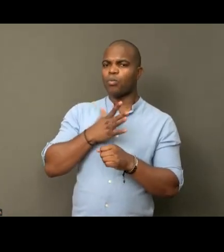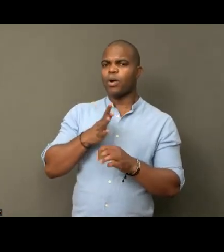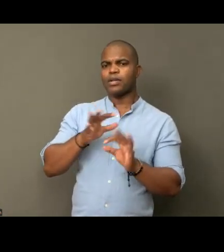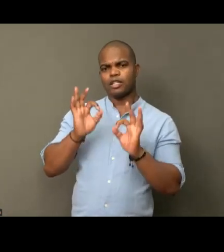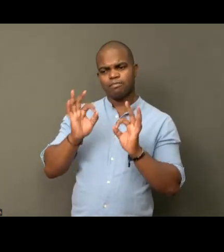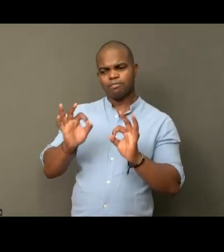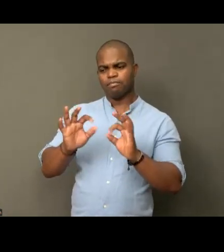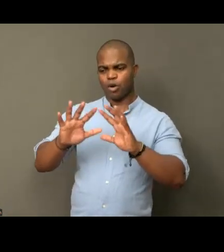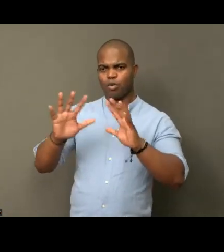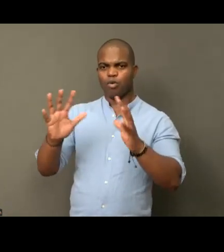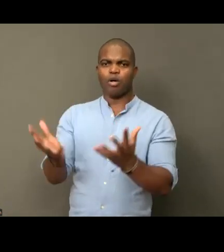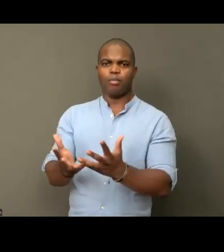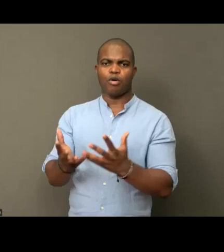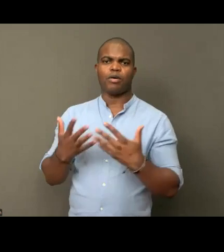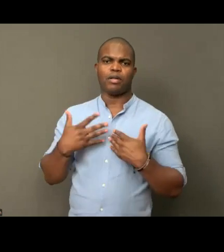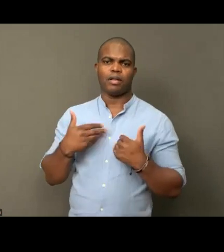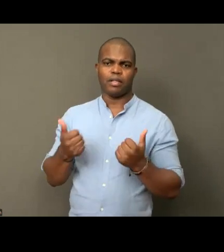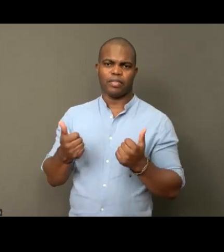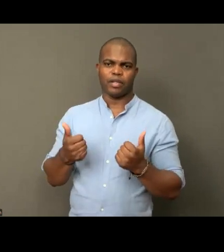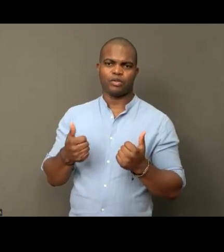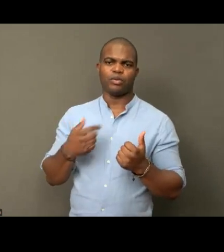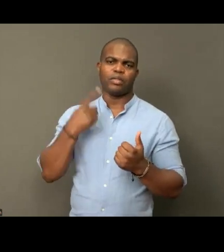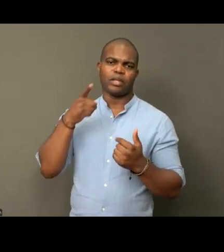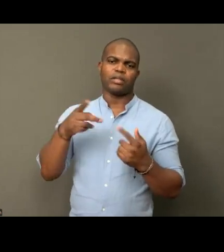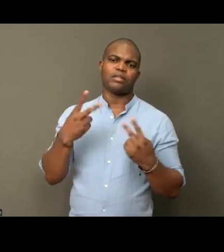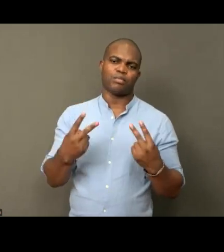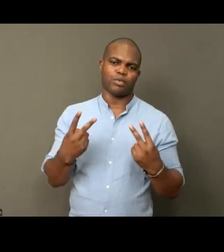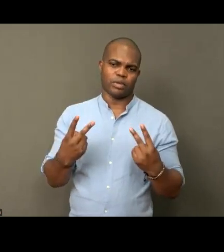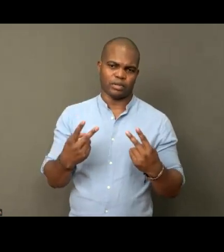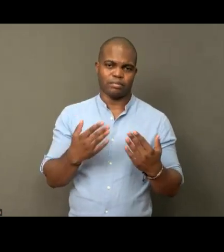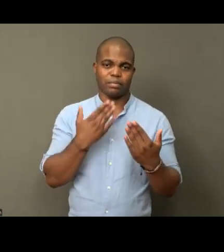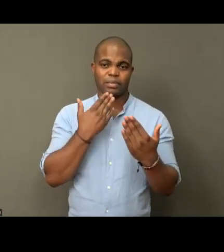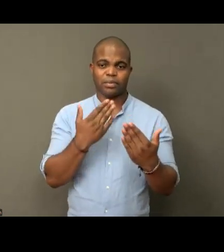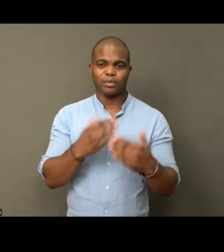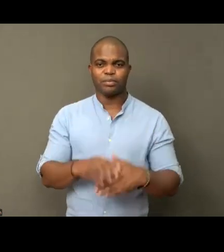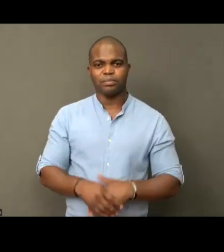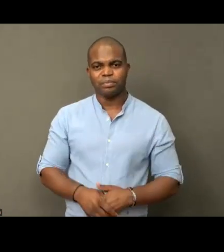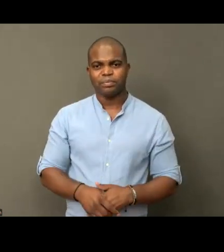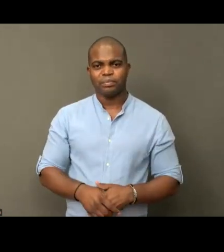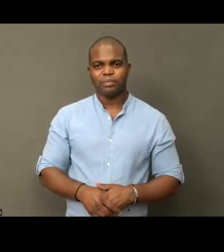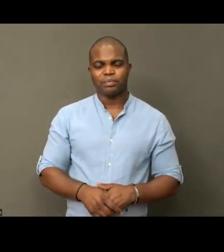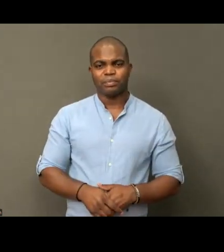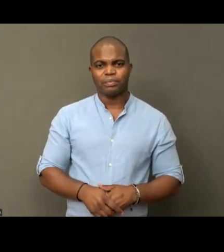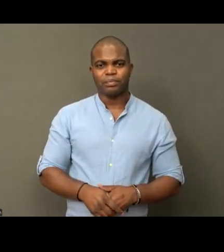evento. Também agradeço a todos os nossos